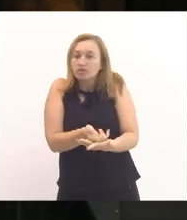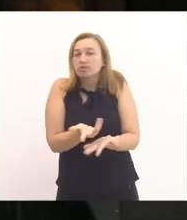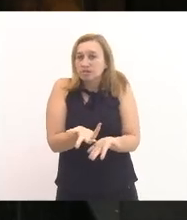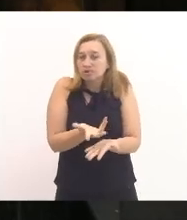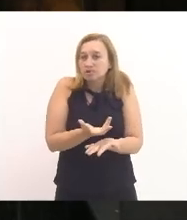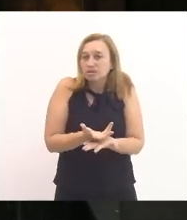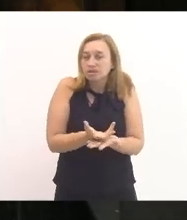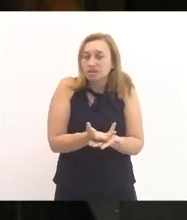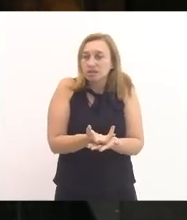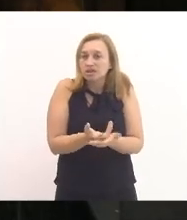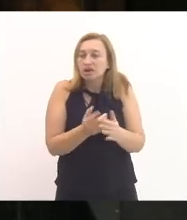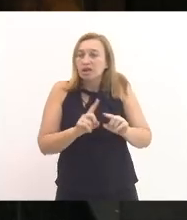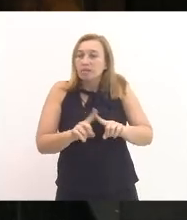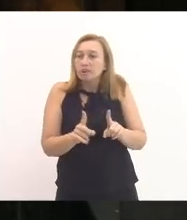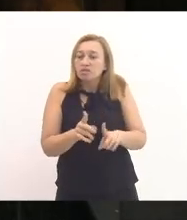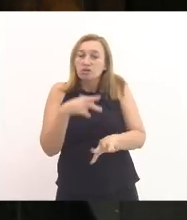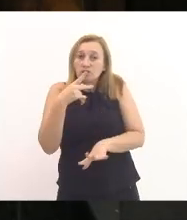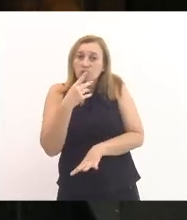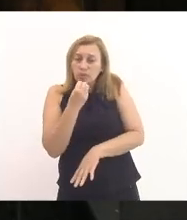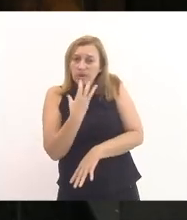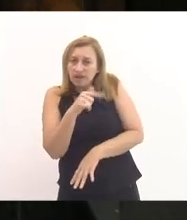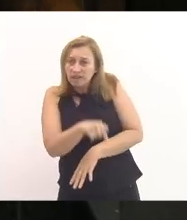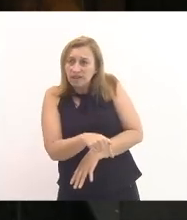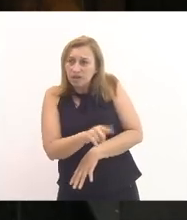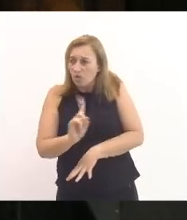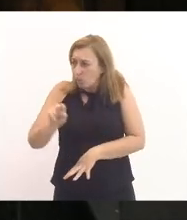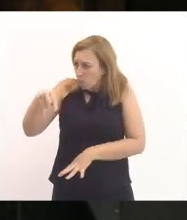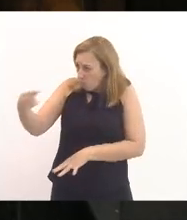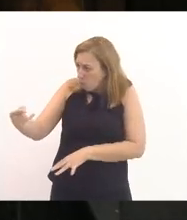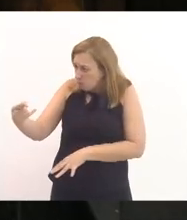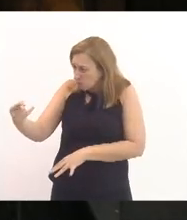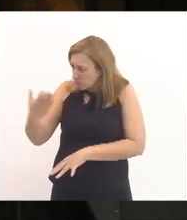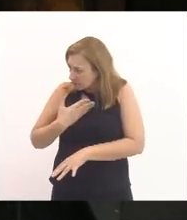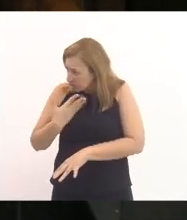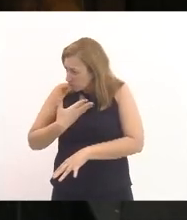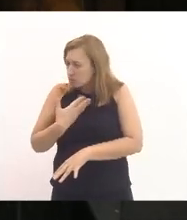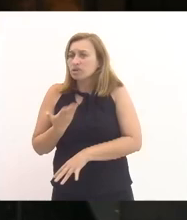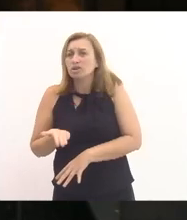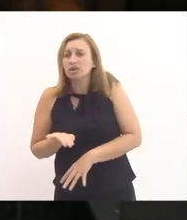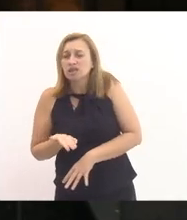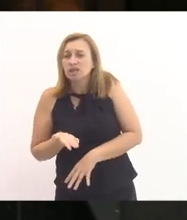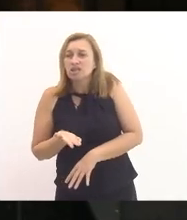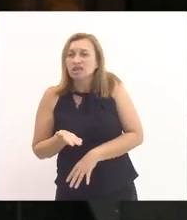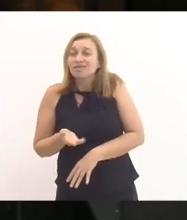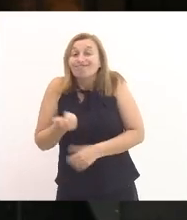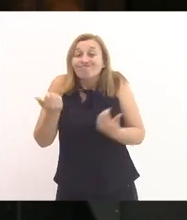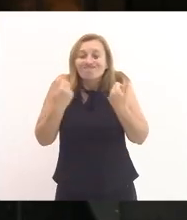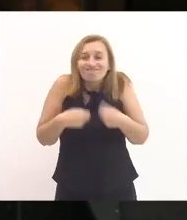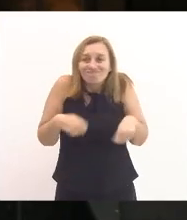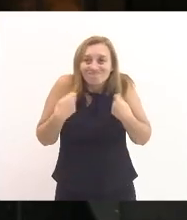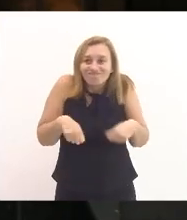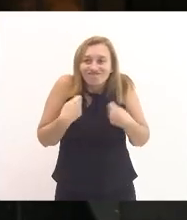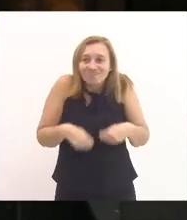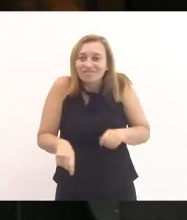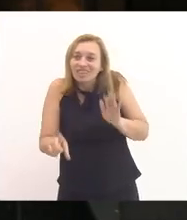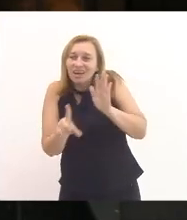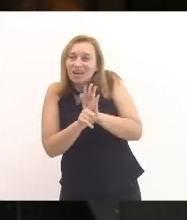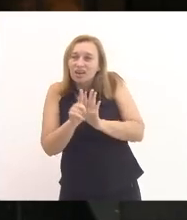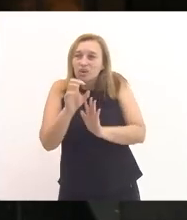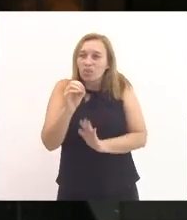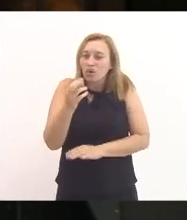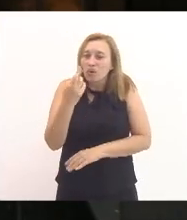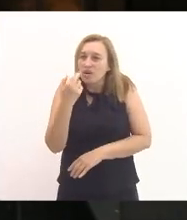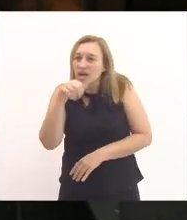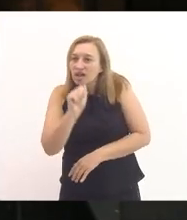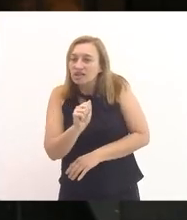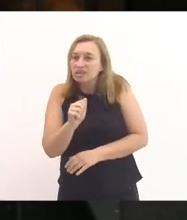da instituição mas como muito bem falou aqui vou falar naqueles colegas necessariamente a lei orgânica